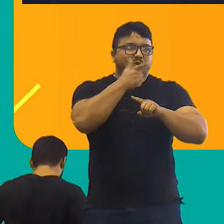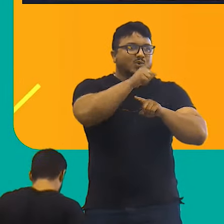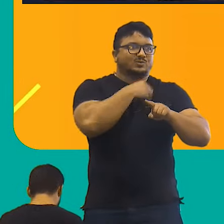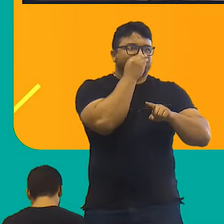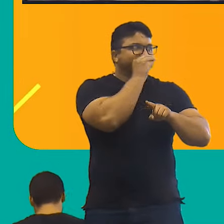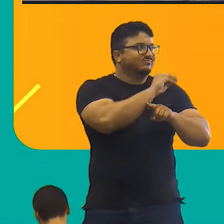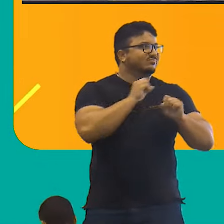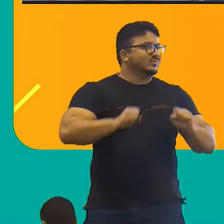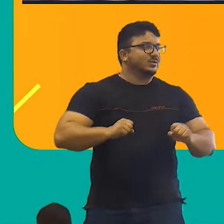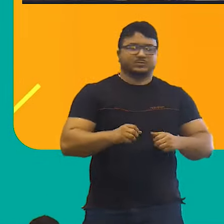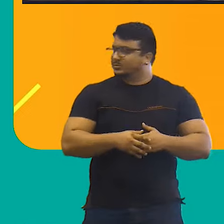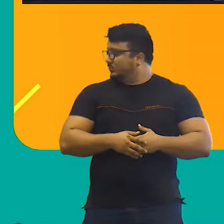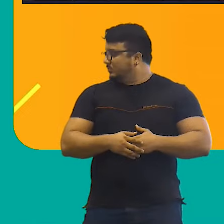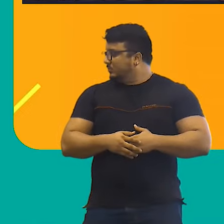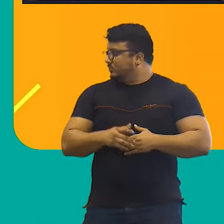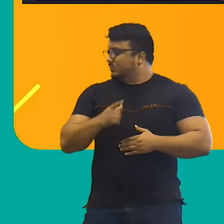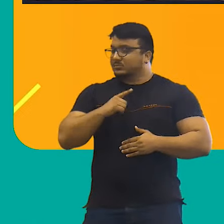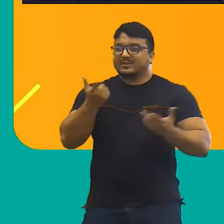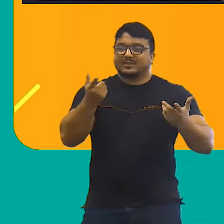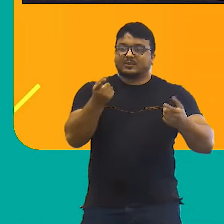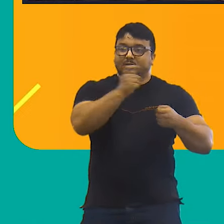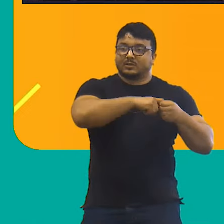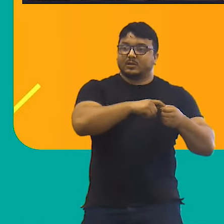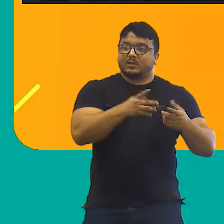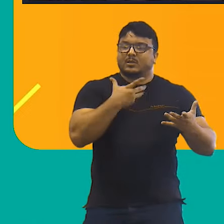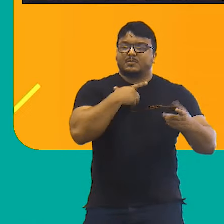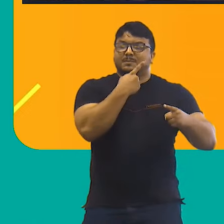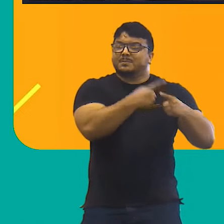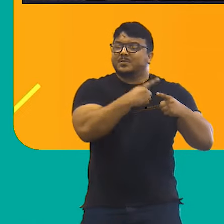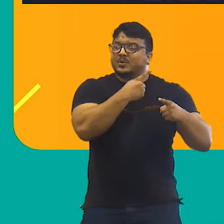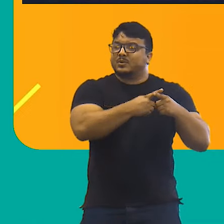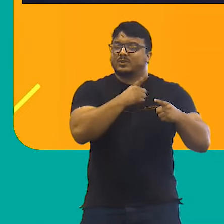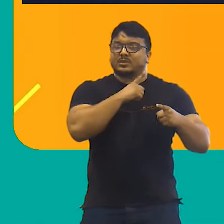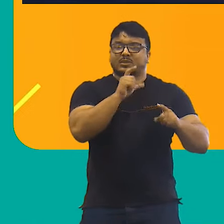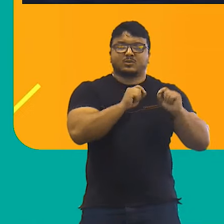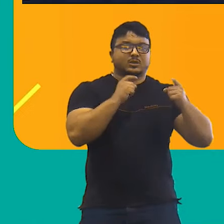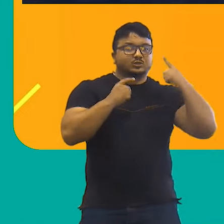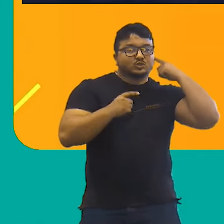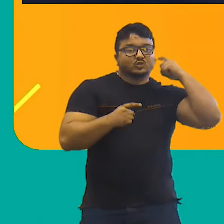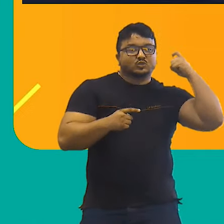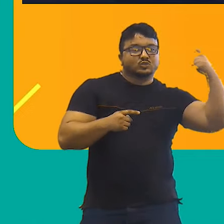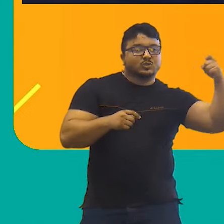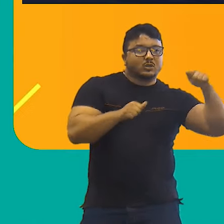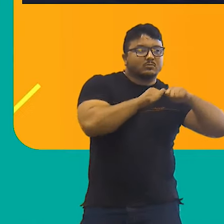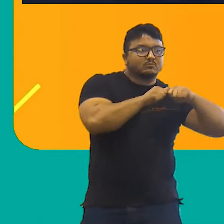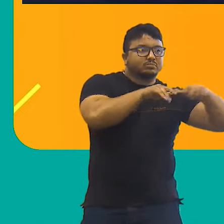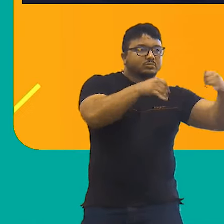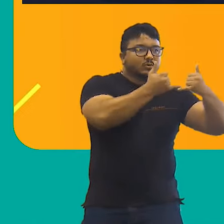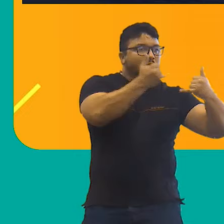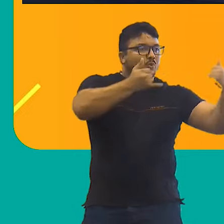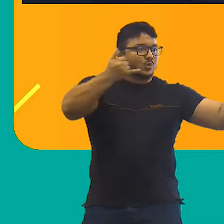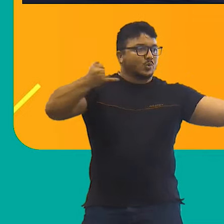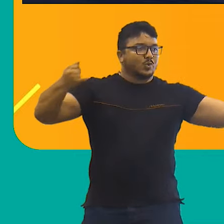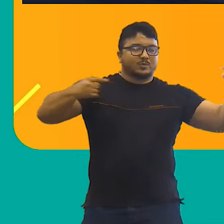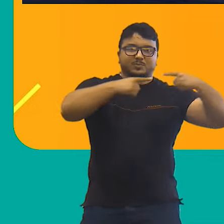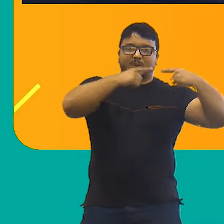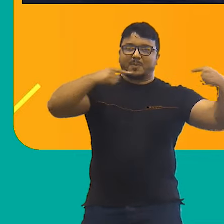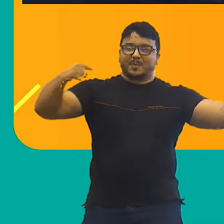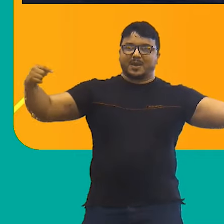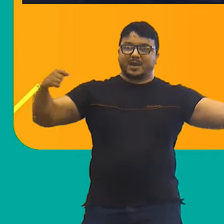voltando, por quê, né? Ao perceberem que o som pode ser transmitido no barbante, eles falaram, eu quero um